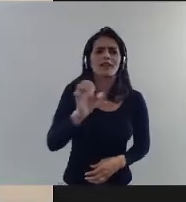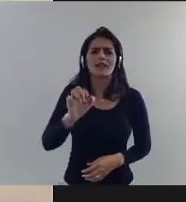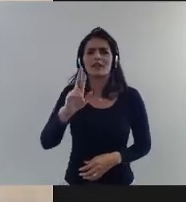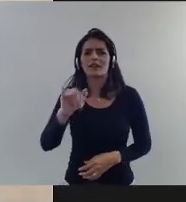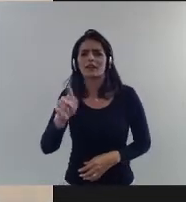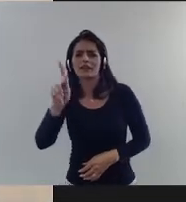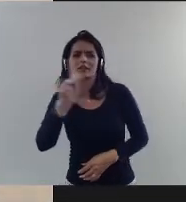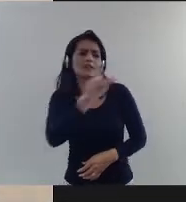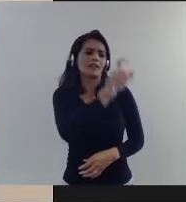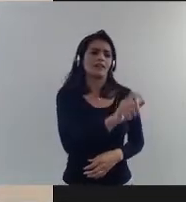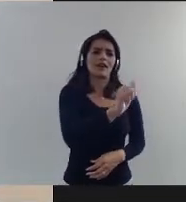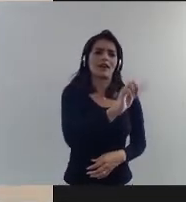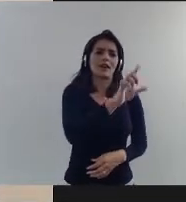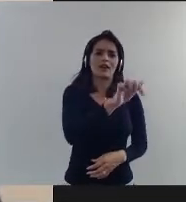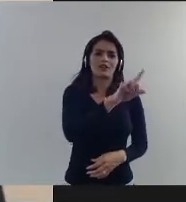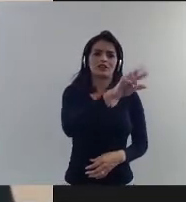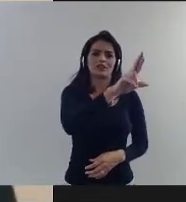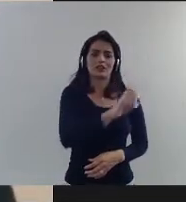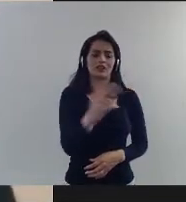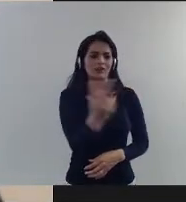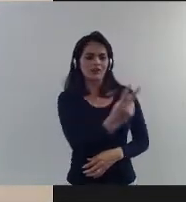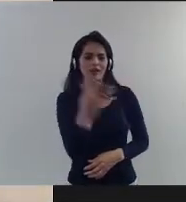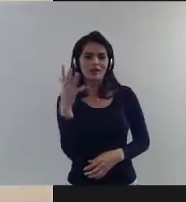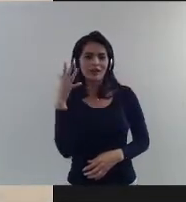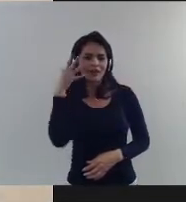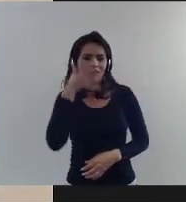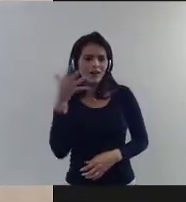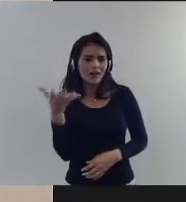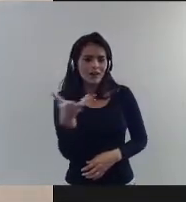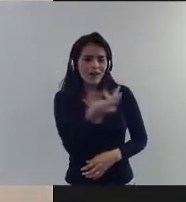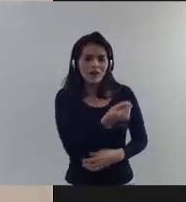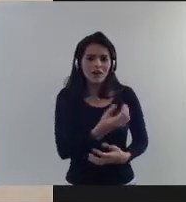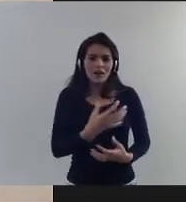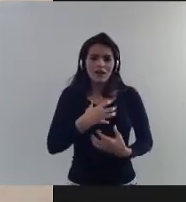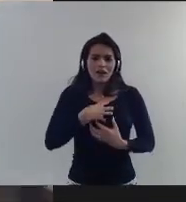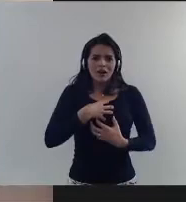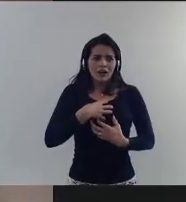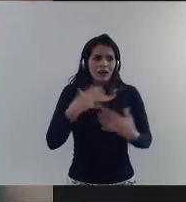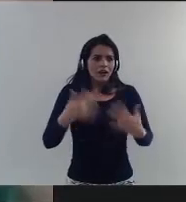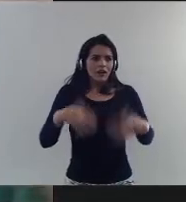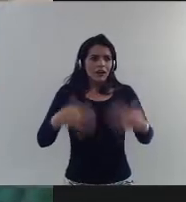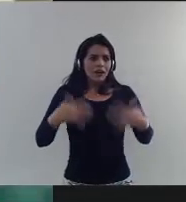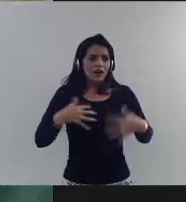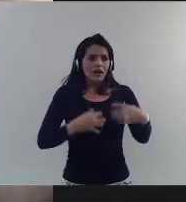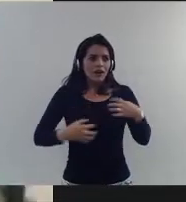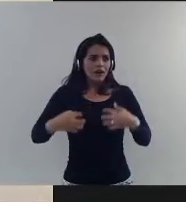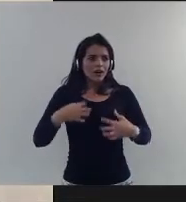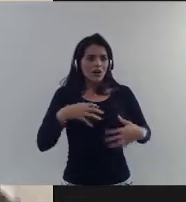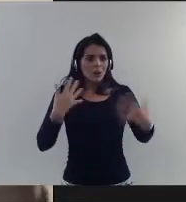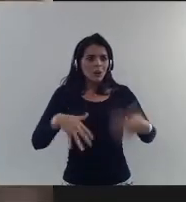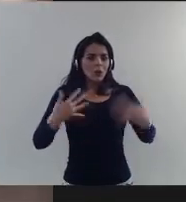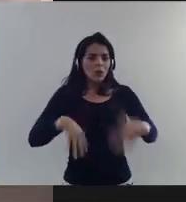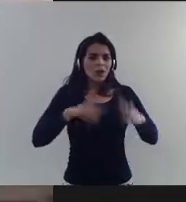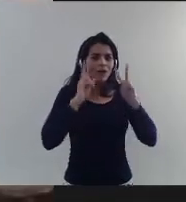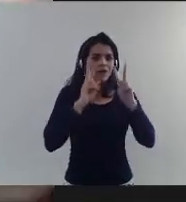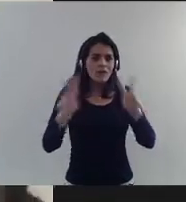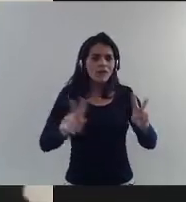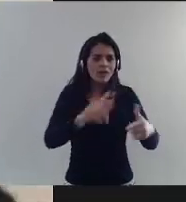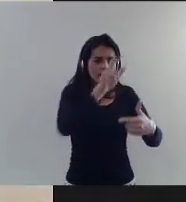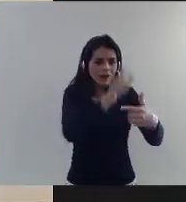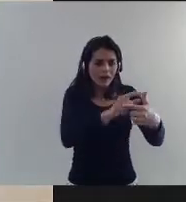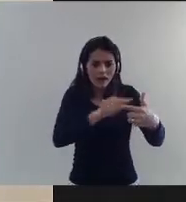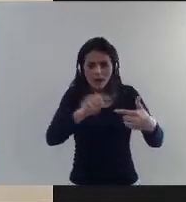do Alexandre, confesso a vocês que deu um desespero quando a gente vê esses gráficos.